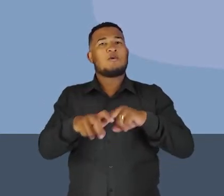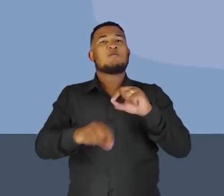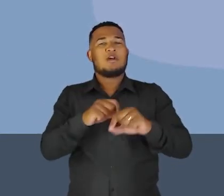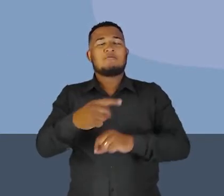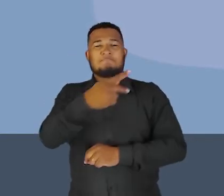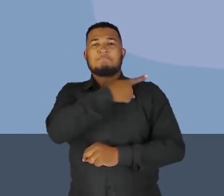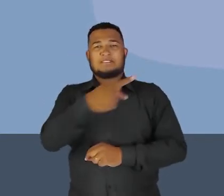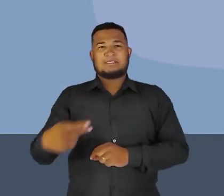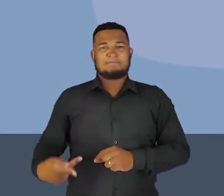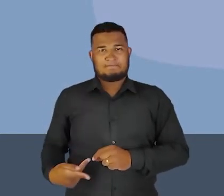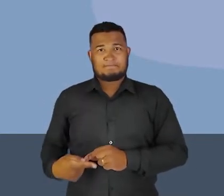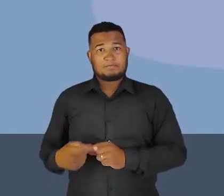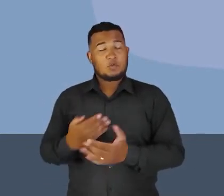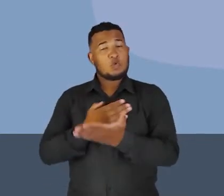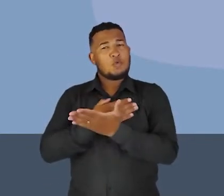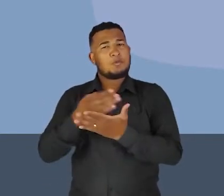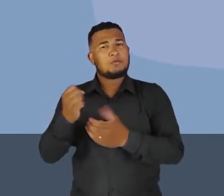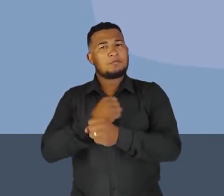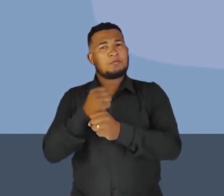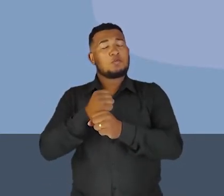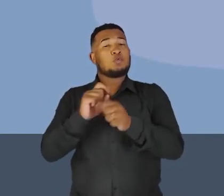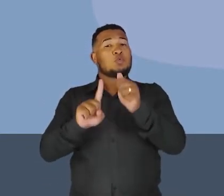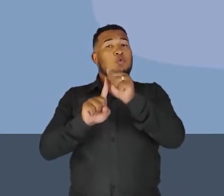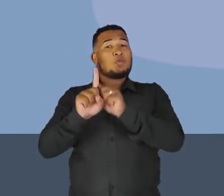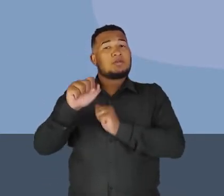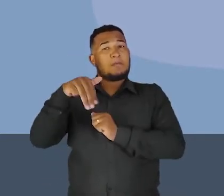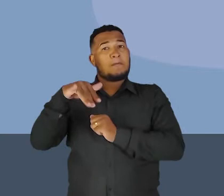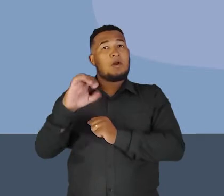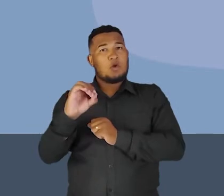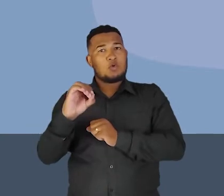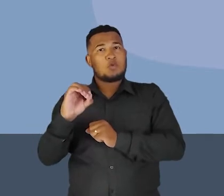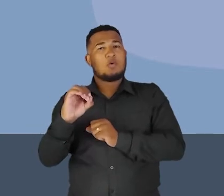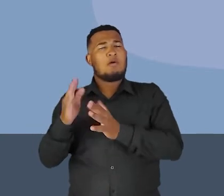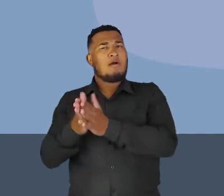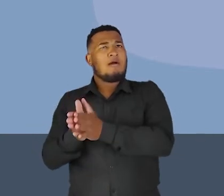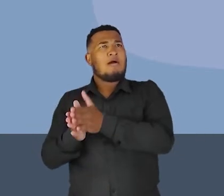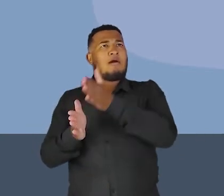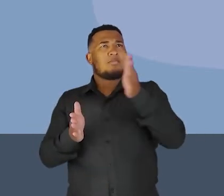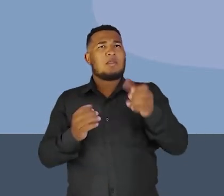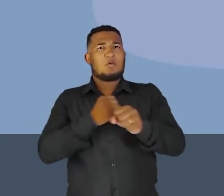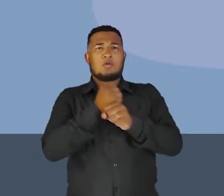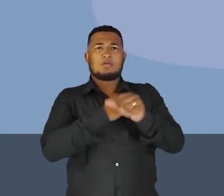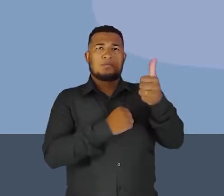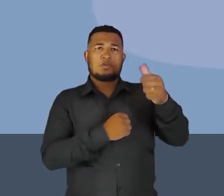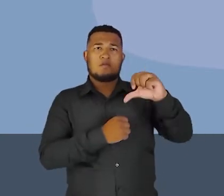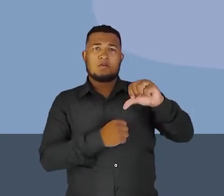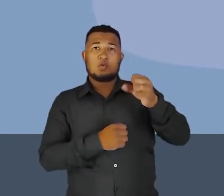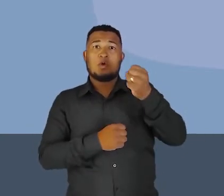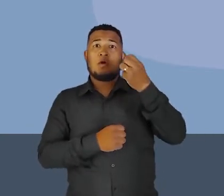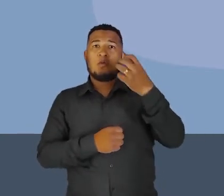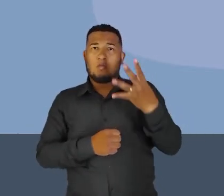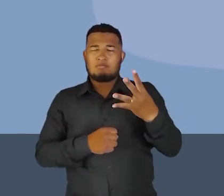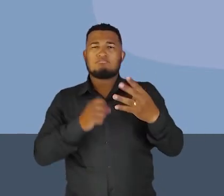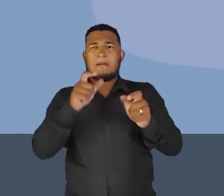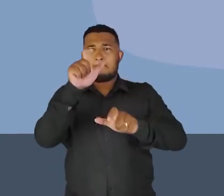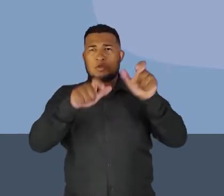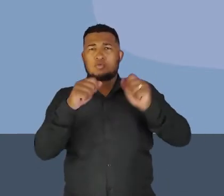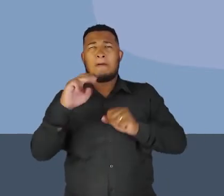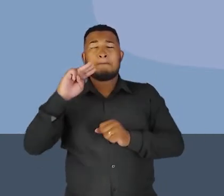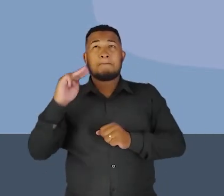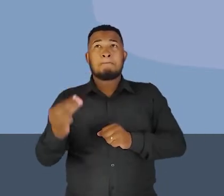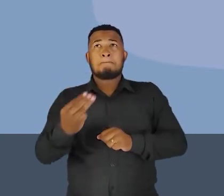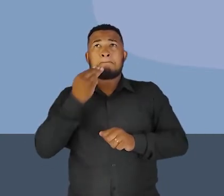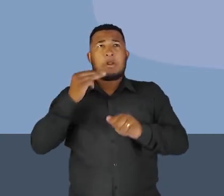Brasil, começou em maio de 1983 e foi até 1984, que mobilizou milhões de pessoas em